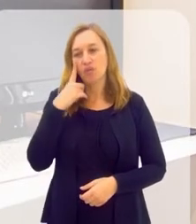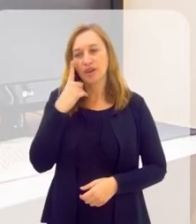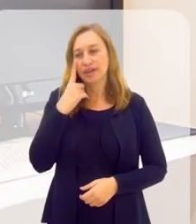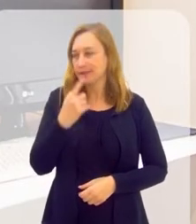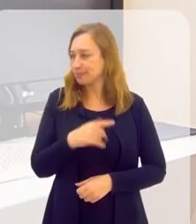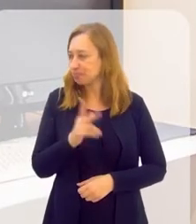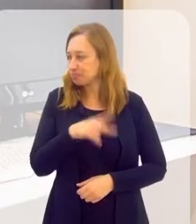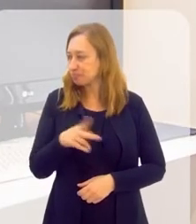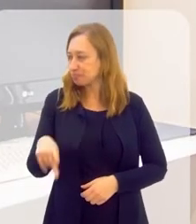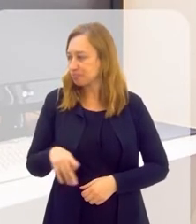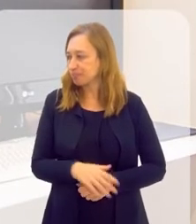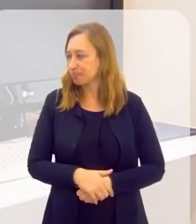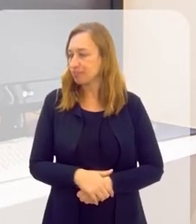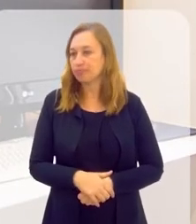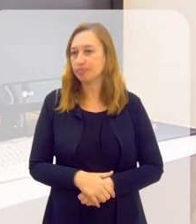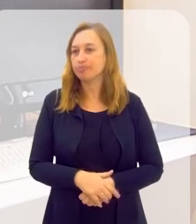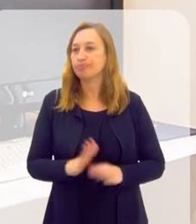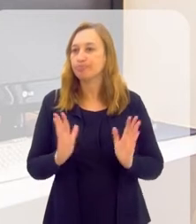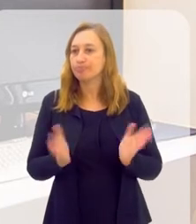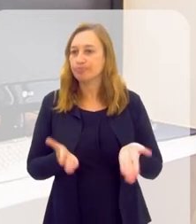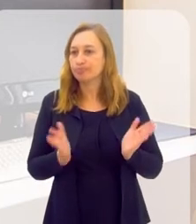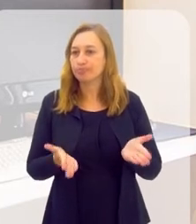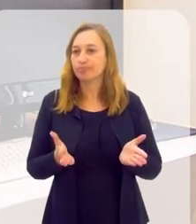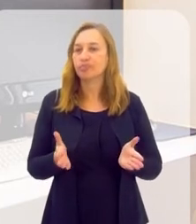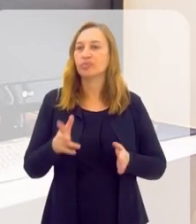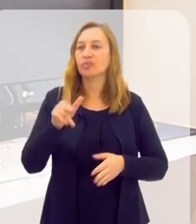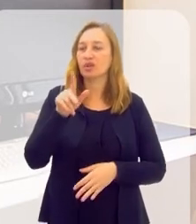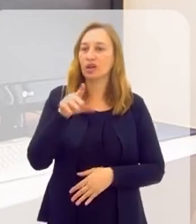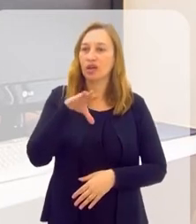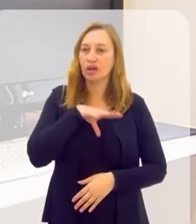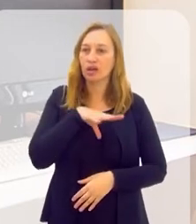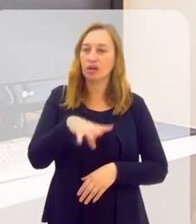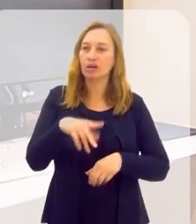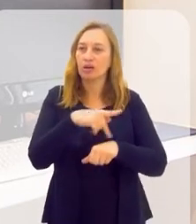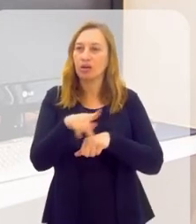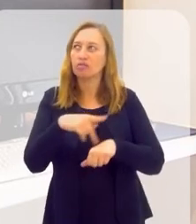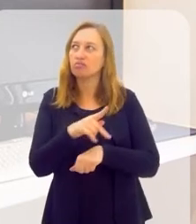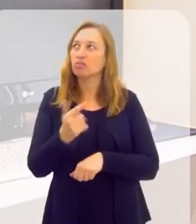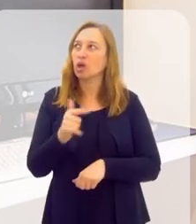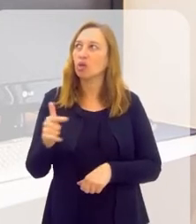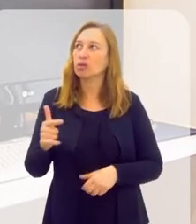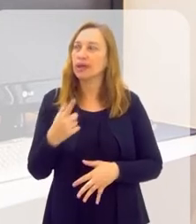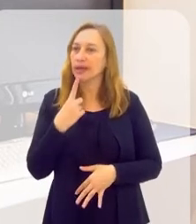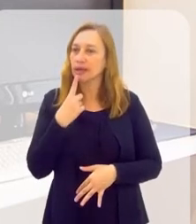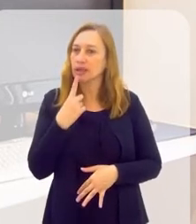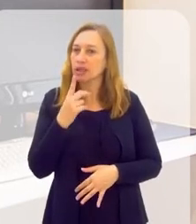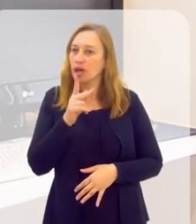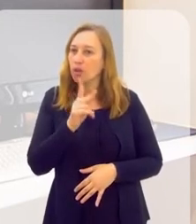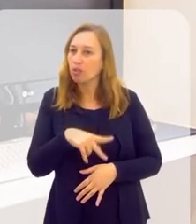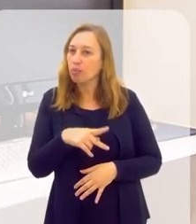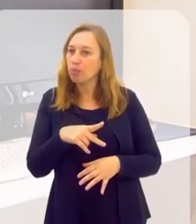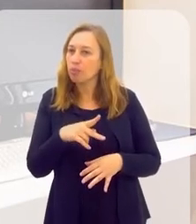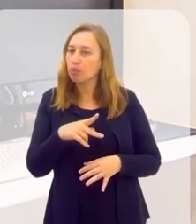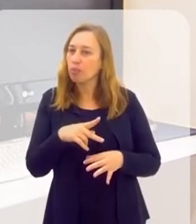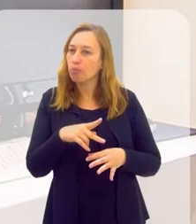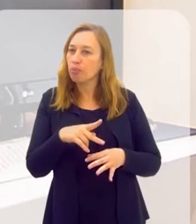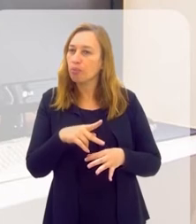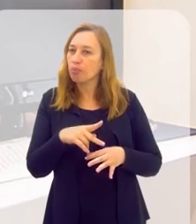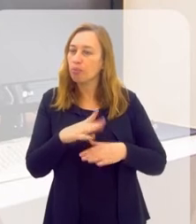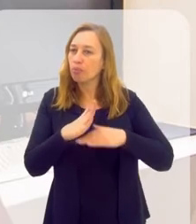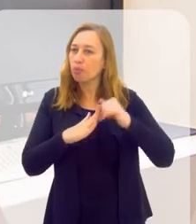ver se eu entendi, professor. Quer dizer, hoje em Portugal não existem, assim, vamos dizer,